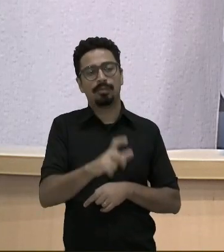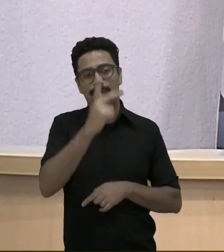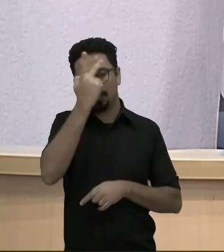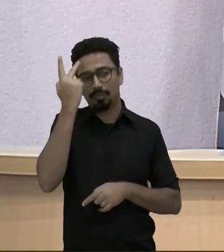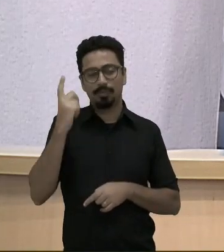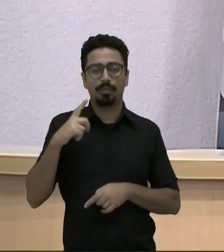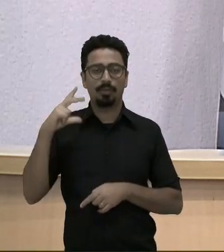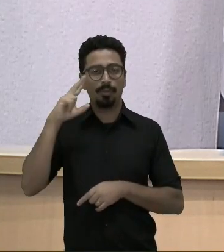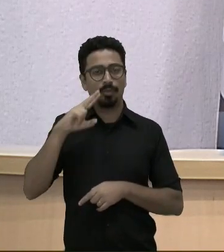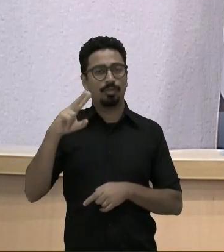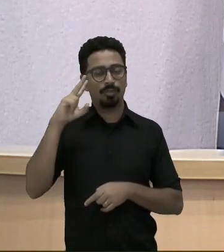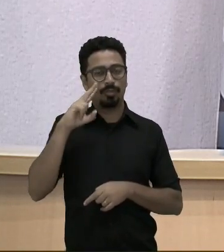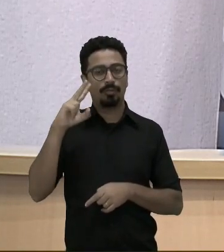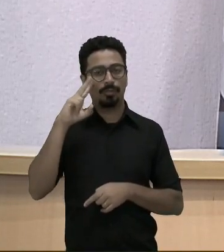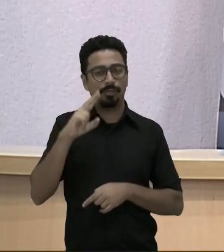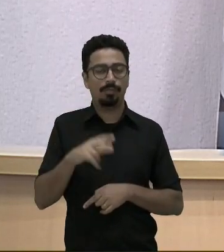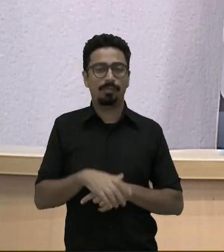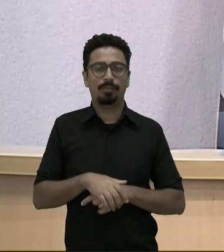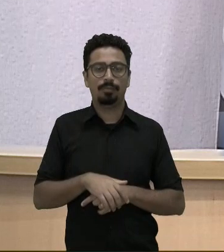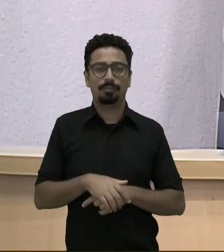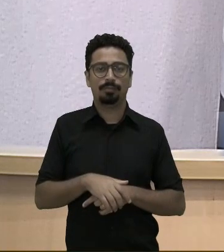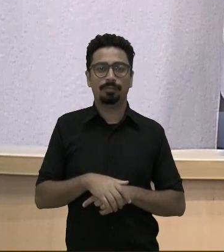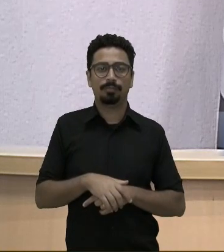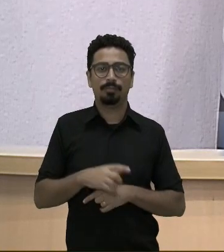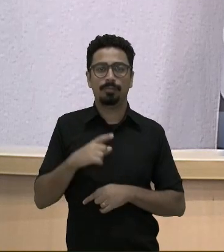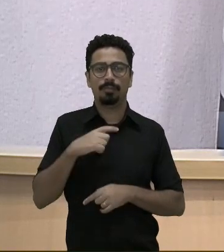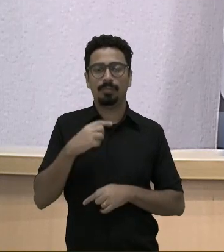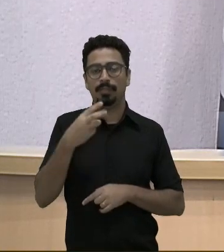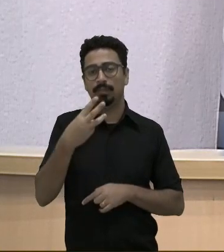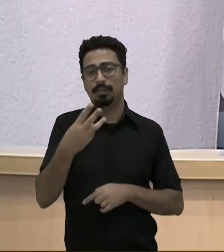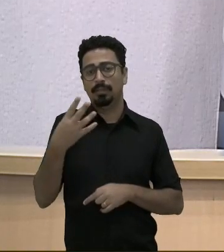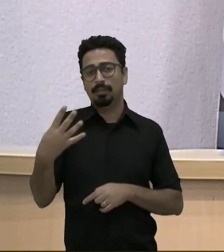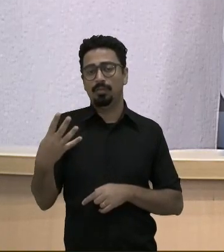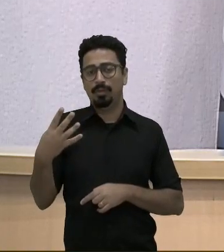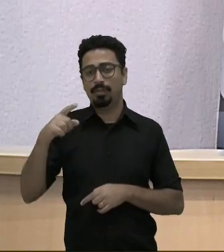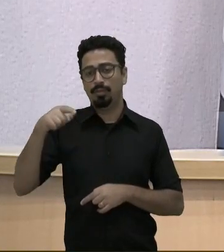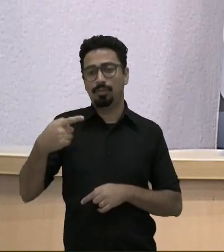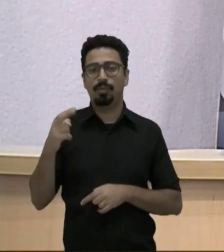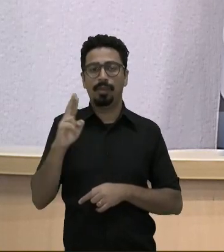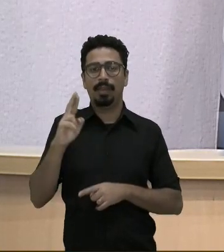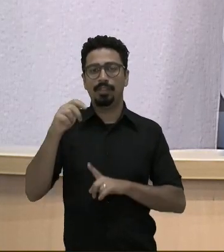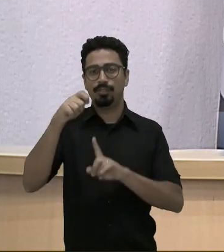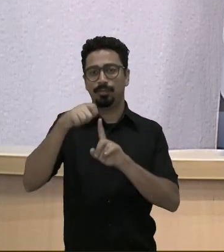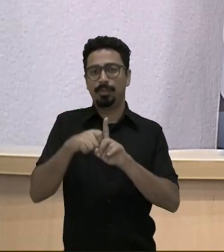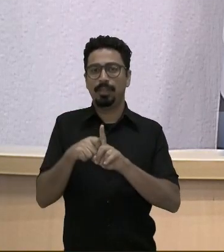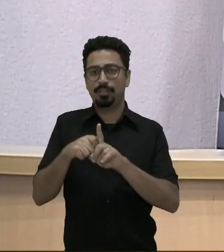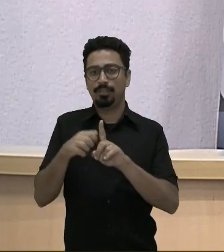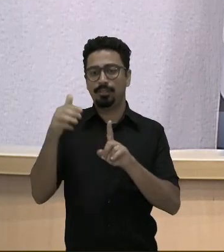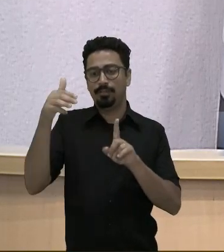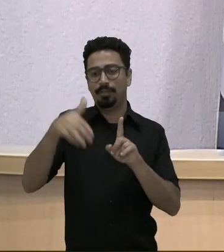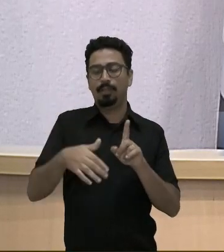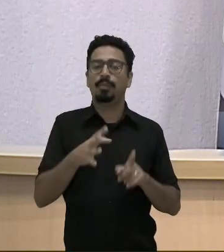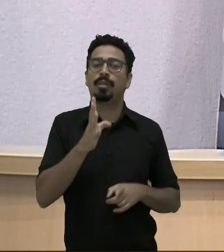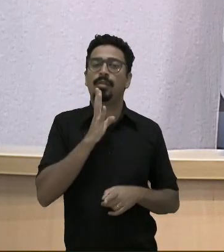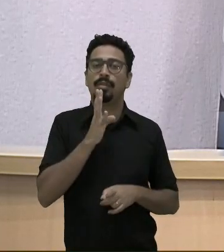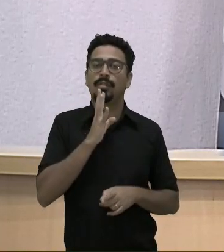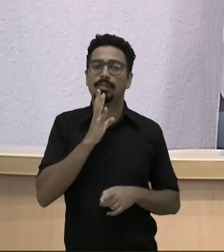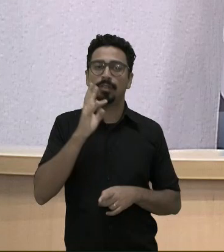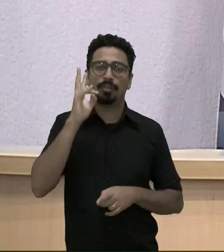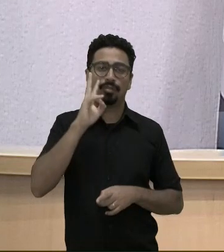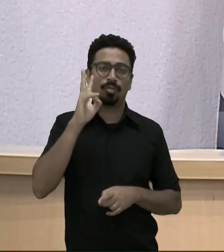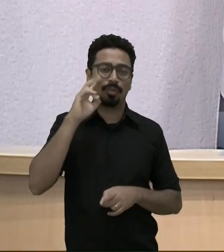história, entendeu? Para quem ganhava R$34 mil por mês, veio para conhecer a história de